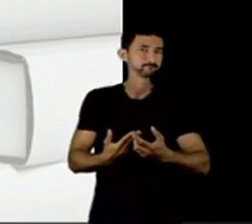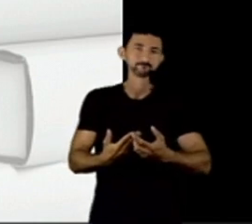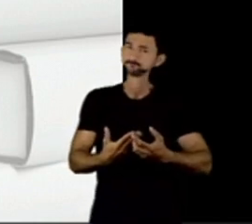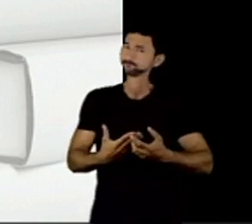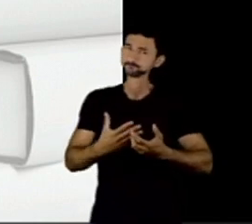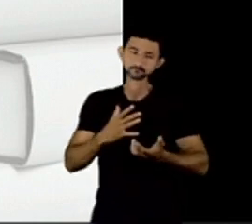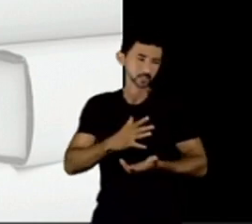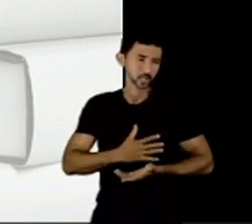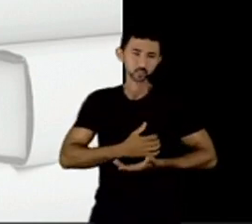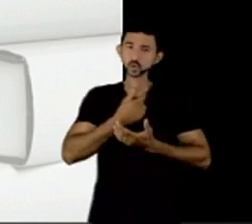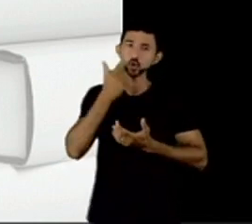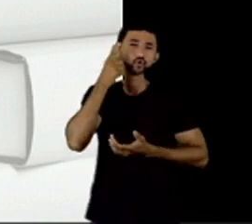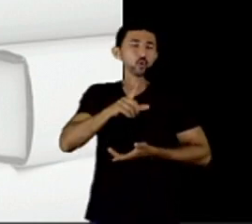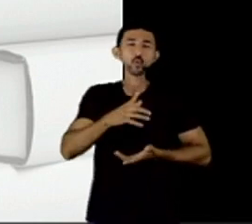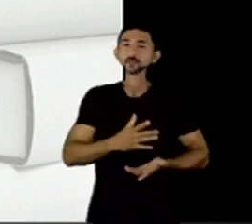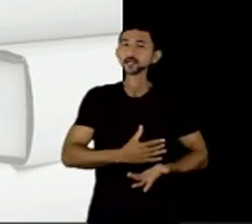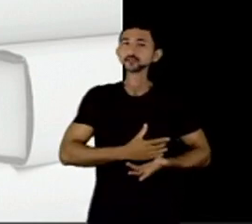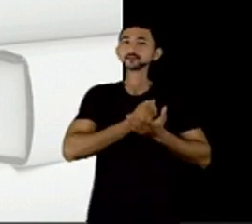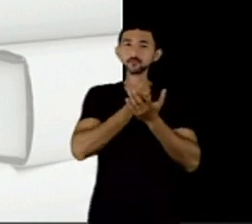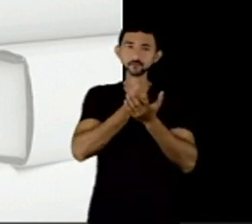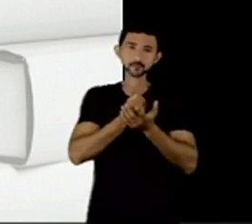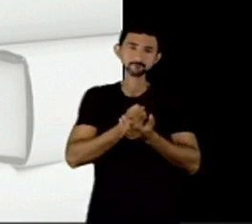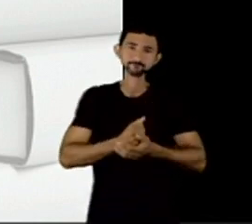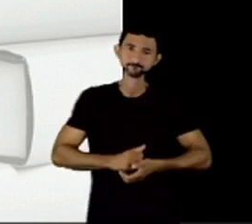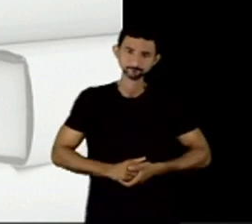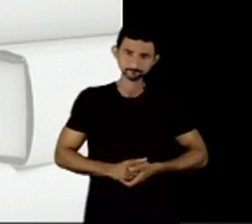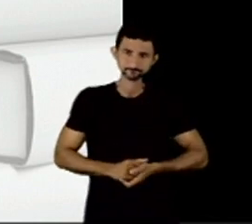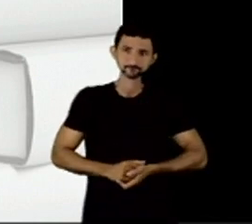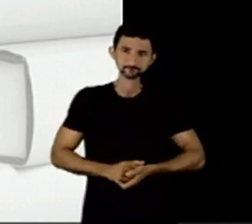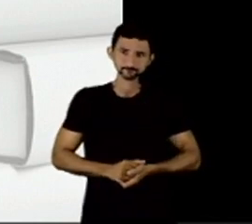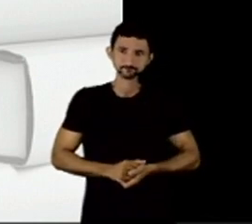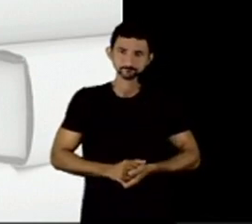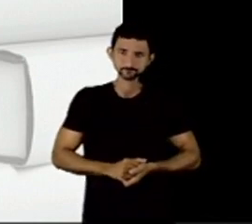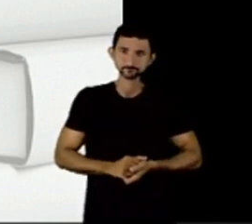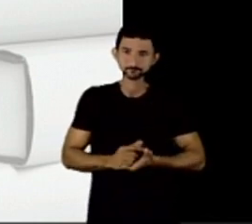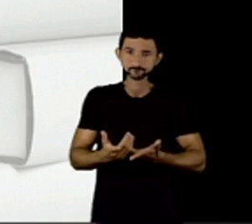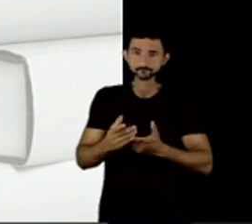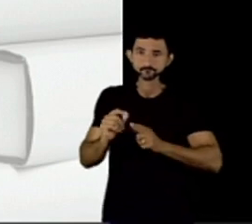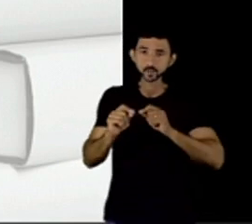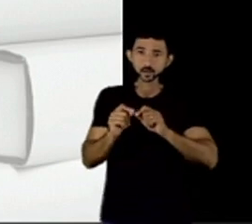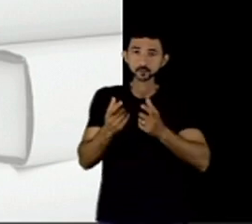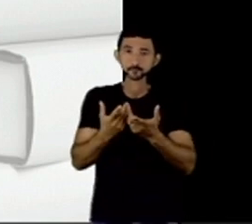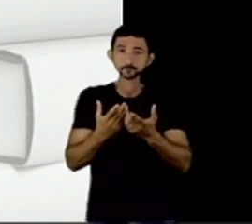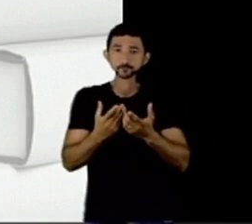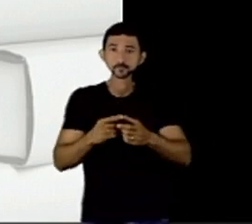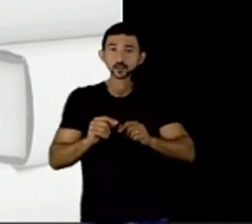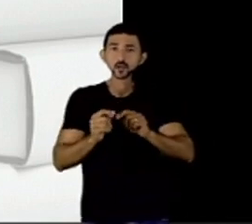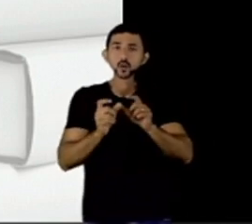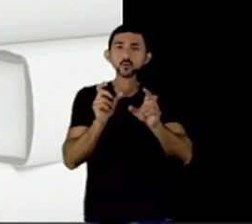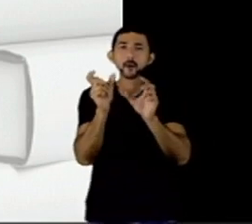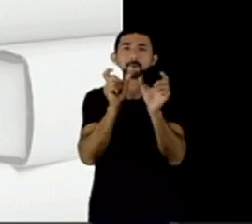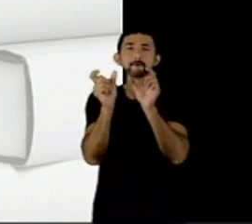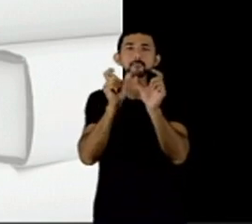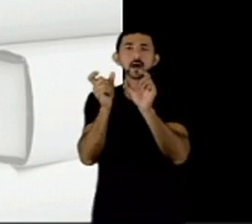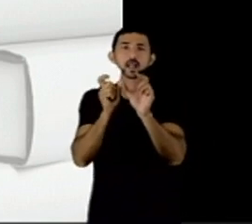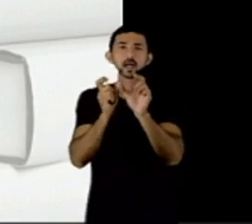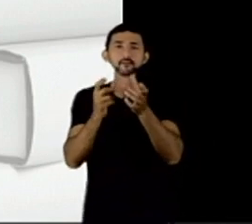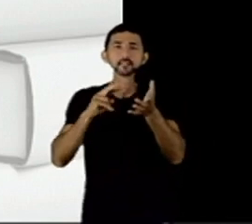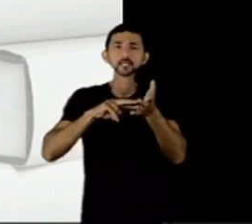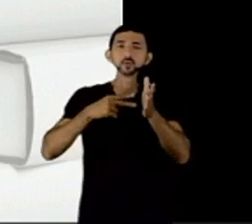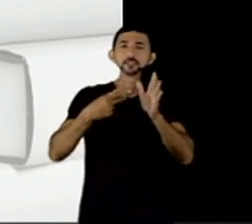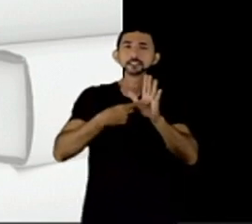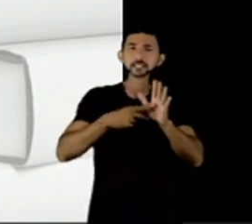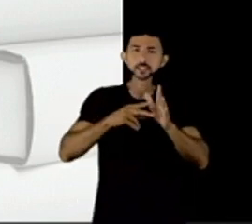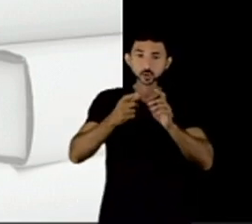não são suficientes para nos salvar. Essa expressão aqui, ela é uma expressão que adquire um